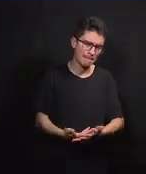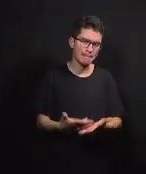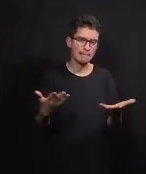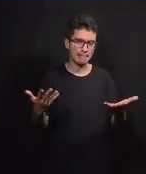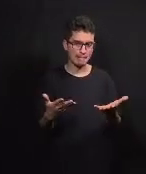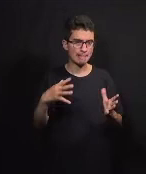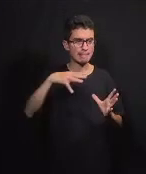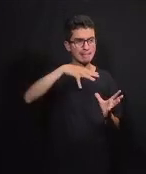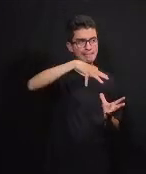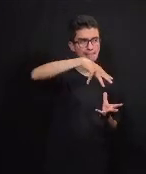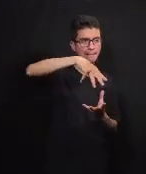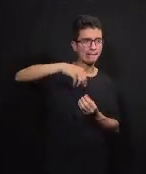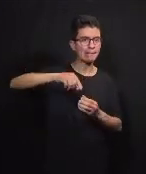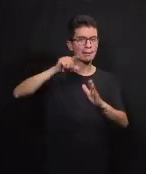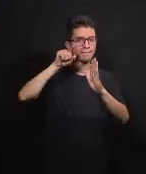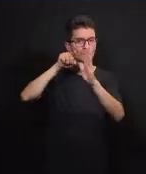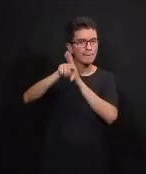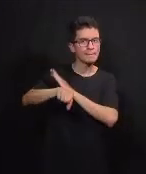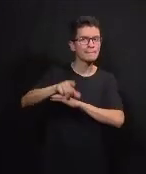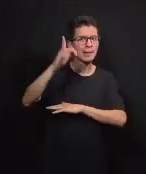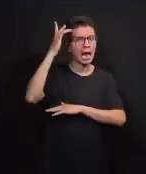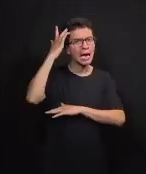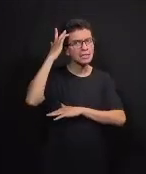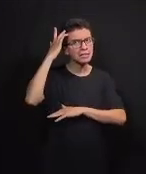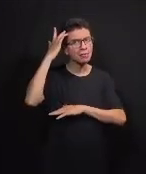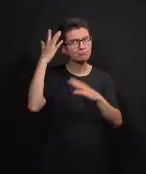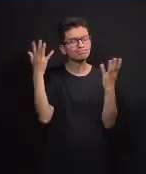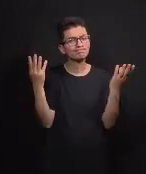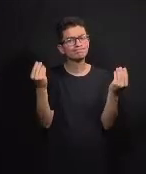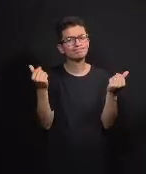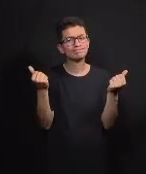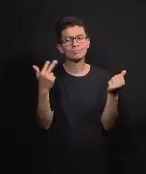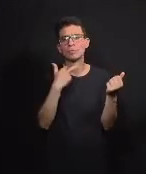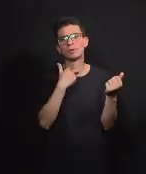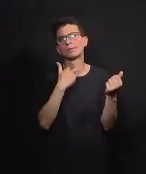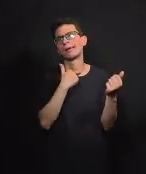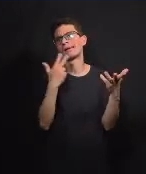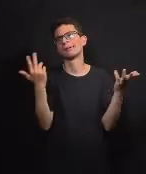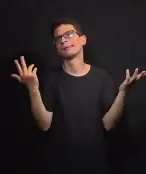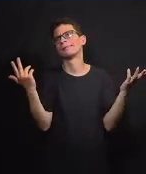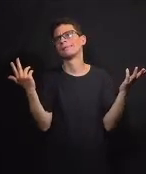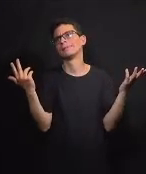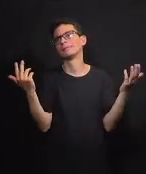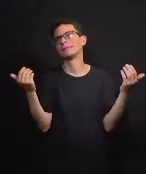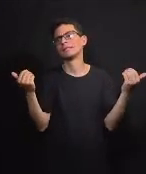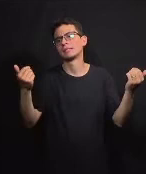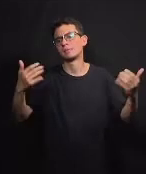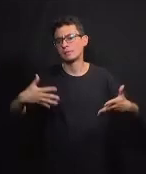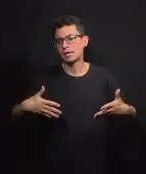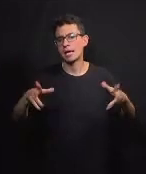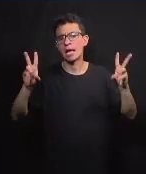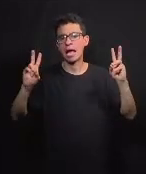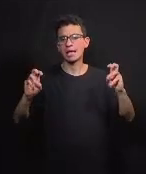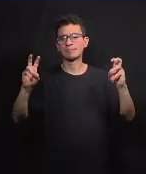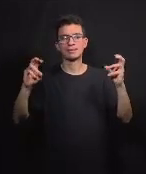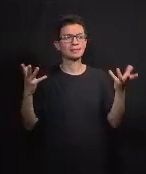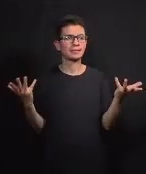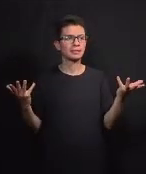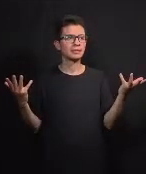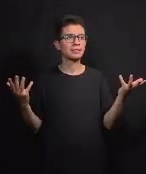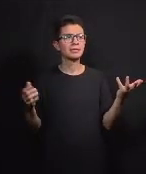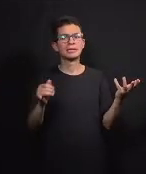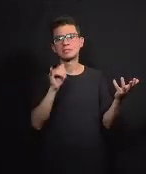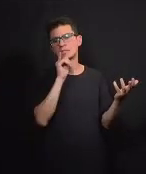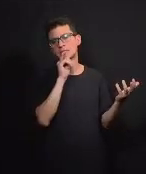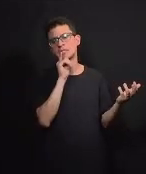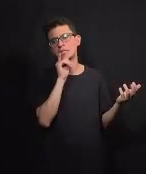ocidental? Será que a democracia não pode ser, põe um aspas aí, por favor, não pode